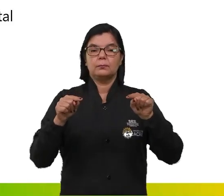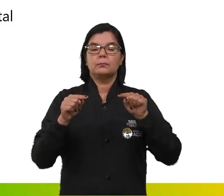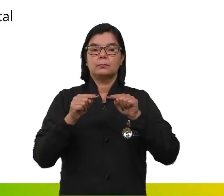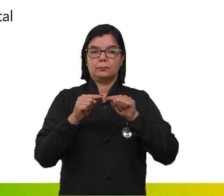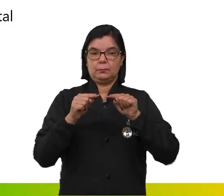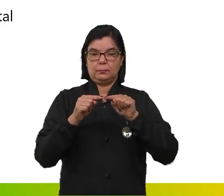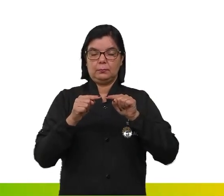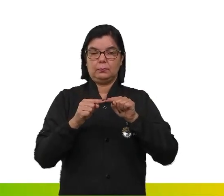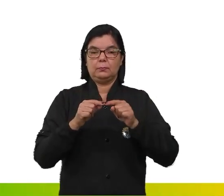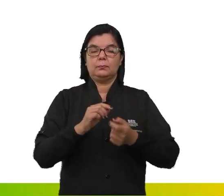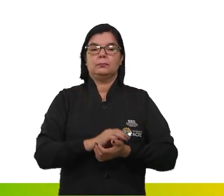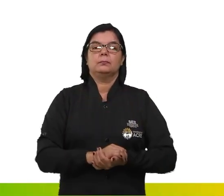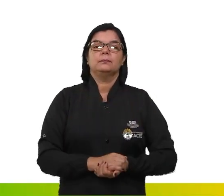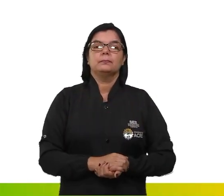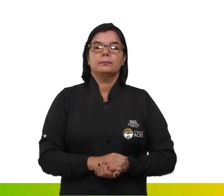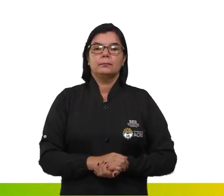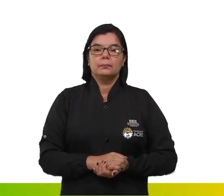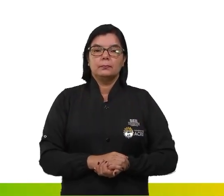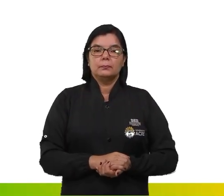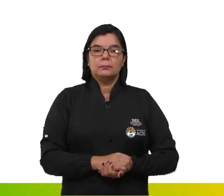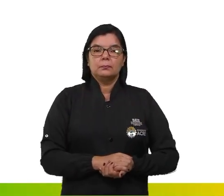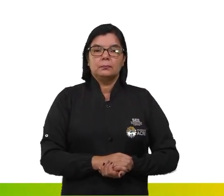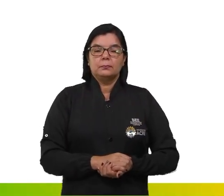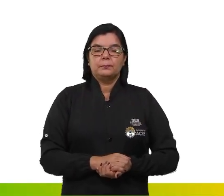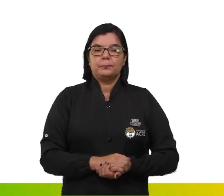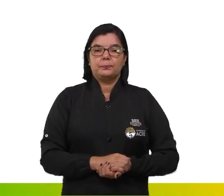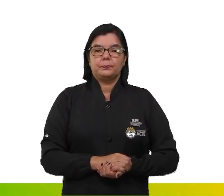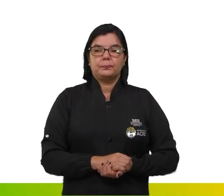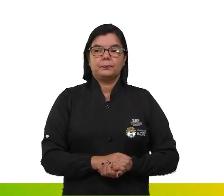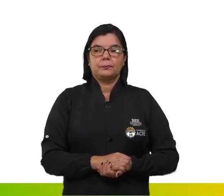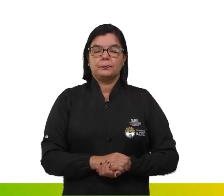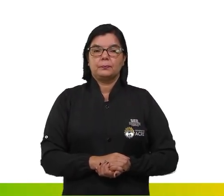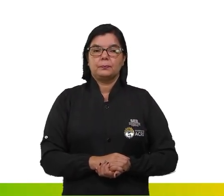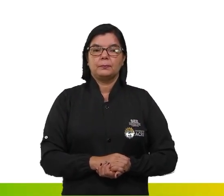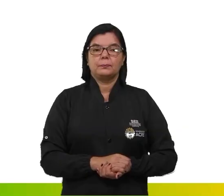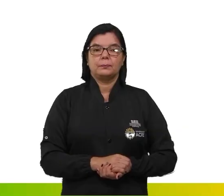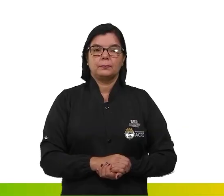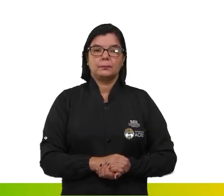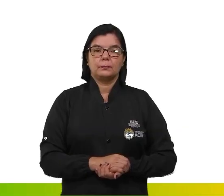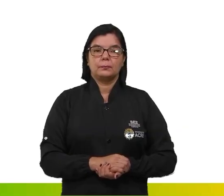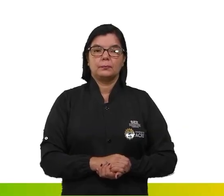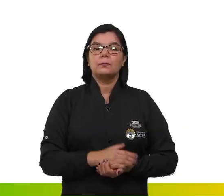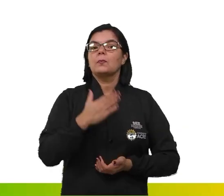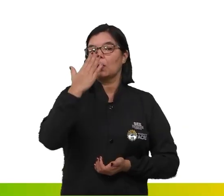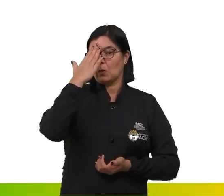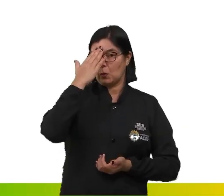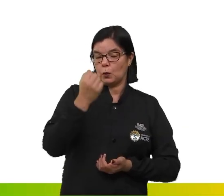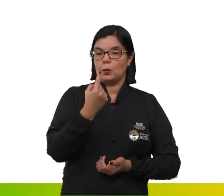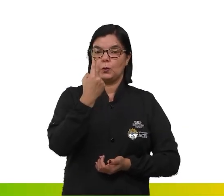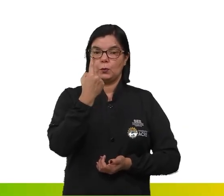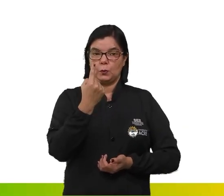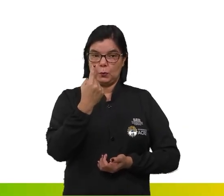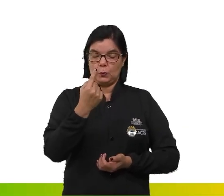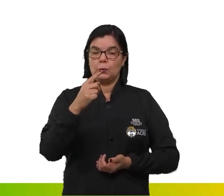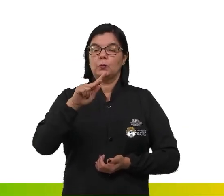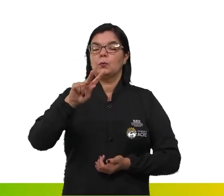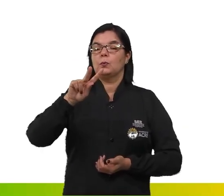a área do primeiro terreno em acres. Vamos lá. Eu sei que 1